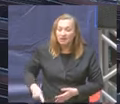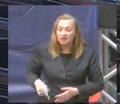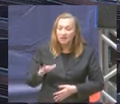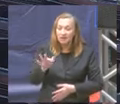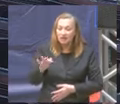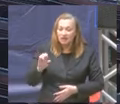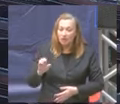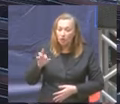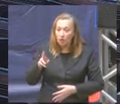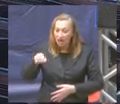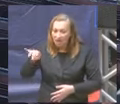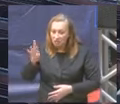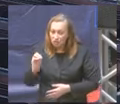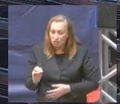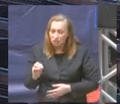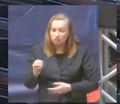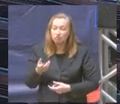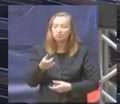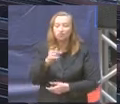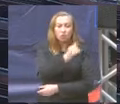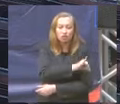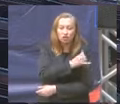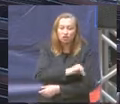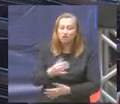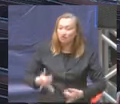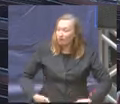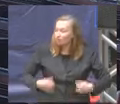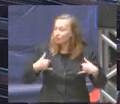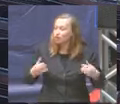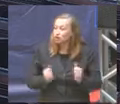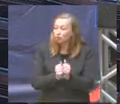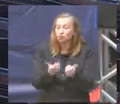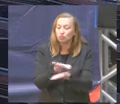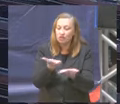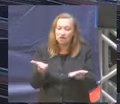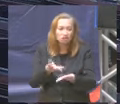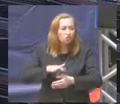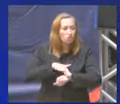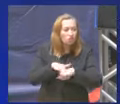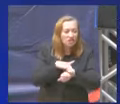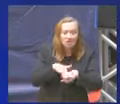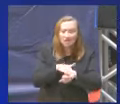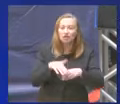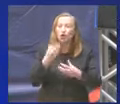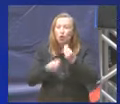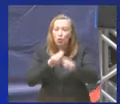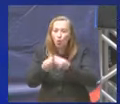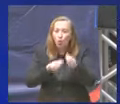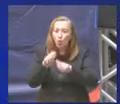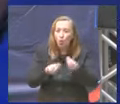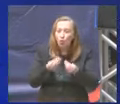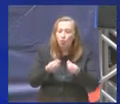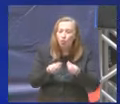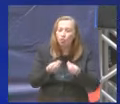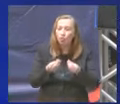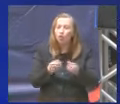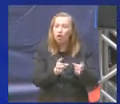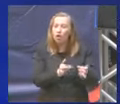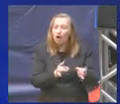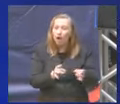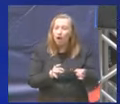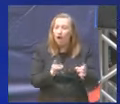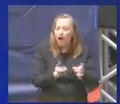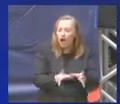Janeiro. É uma honra estar aqui falando com vocês sobre como o comércio fluminense vem desenvolvendo as questões